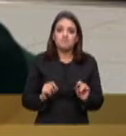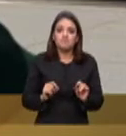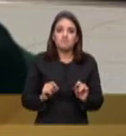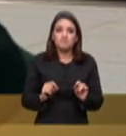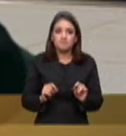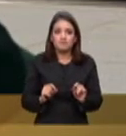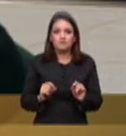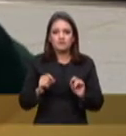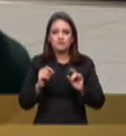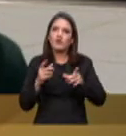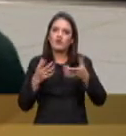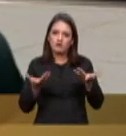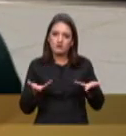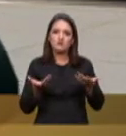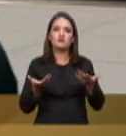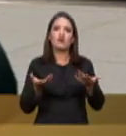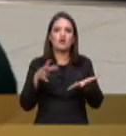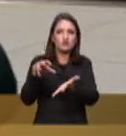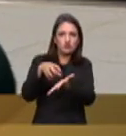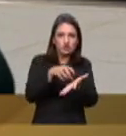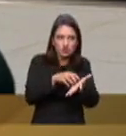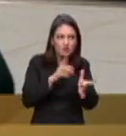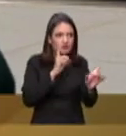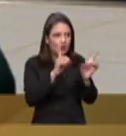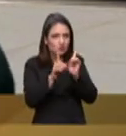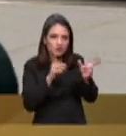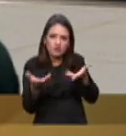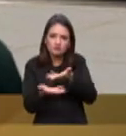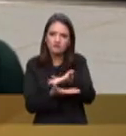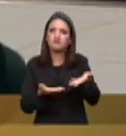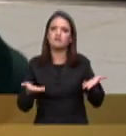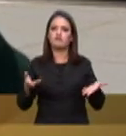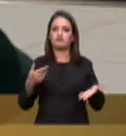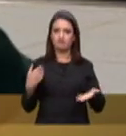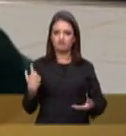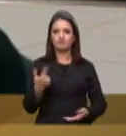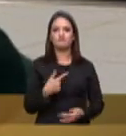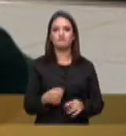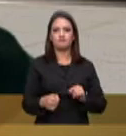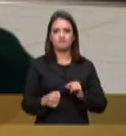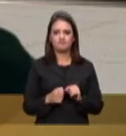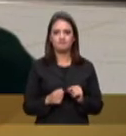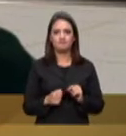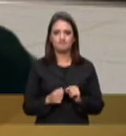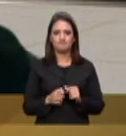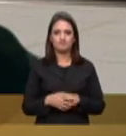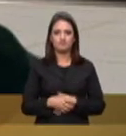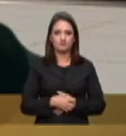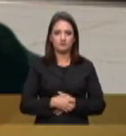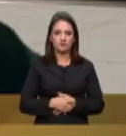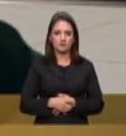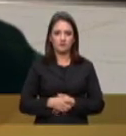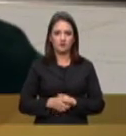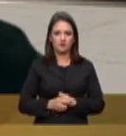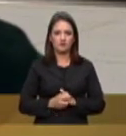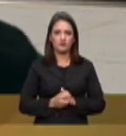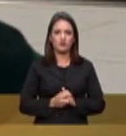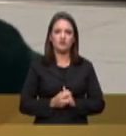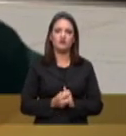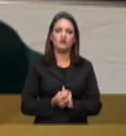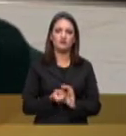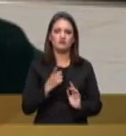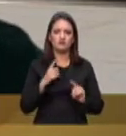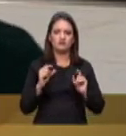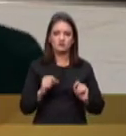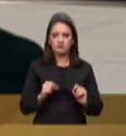de um diálogo institucional que estamos a fazer com o Parlamento para